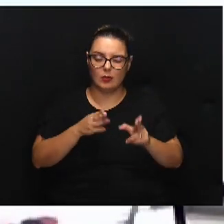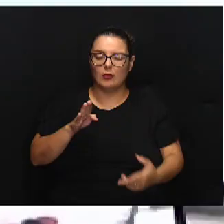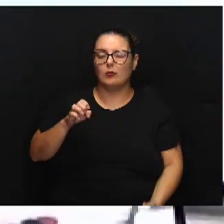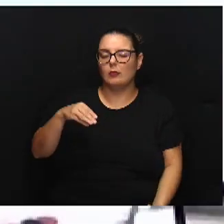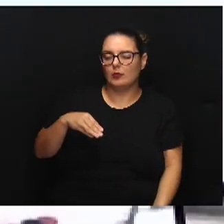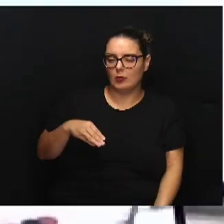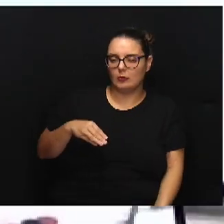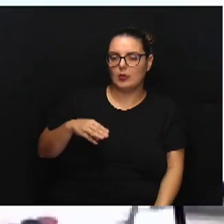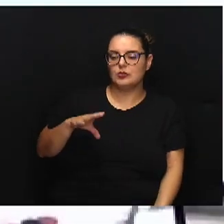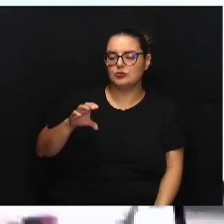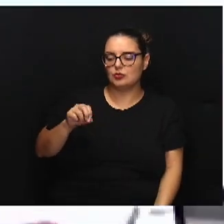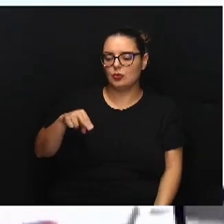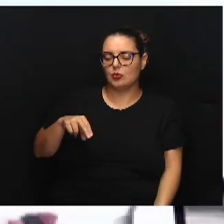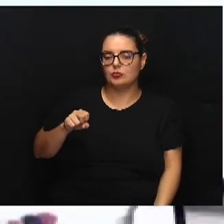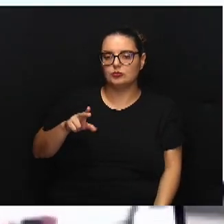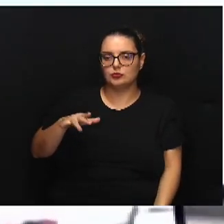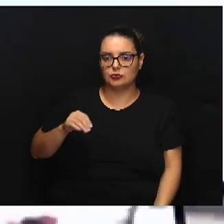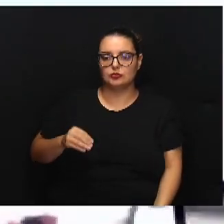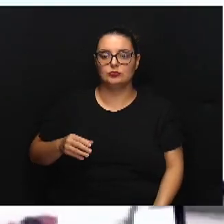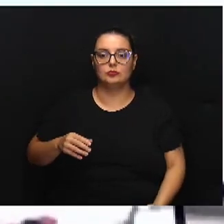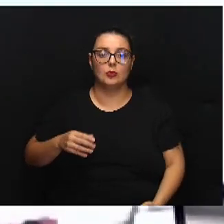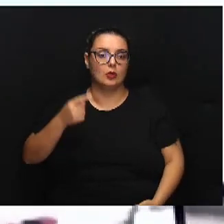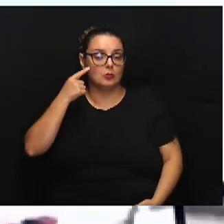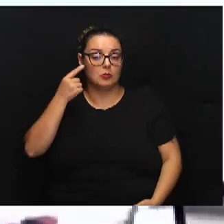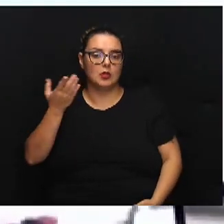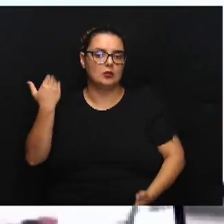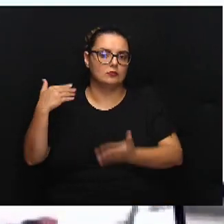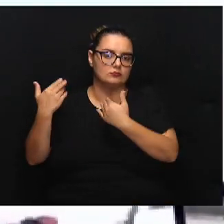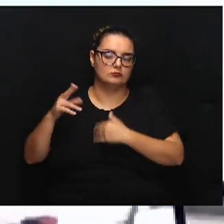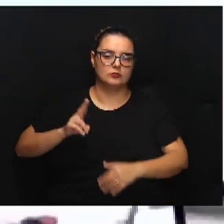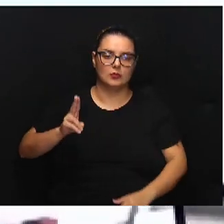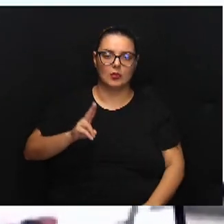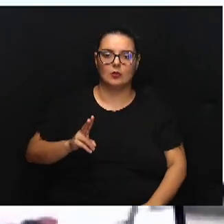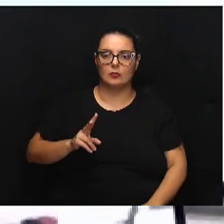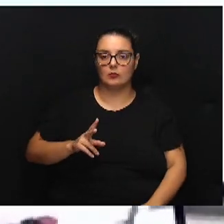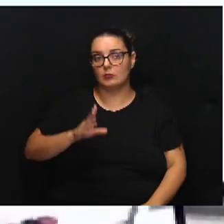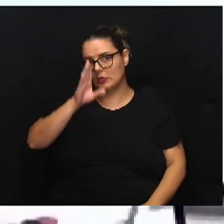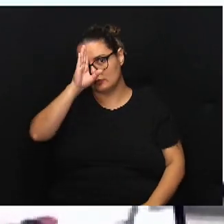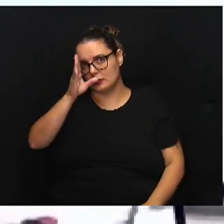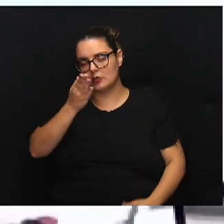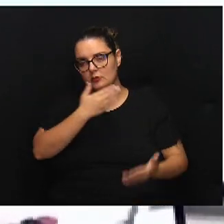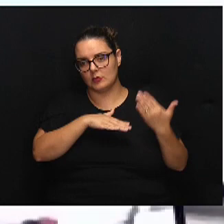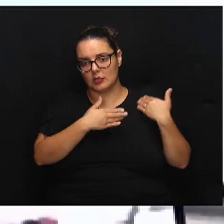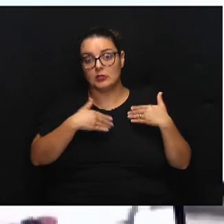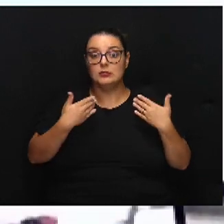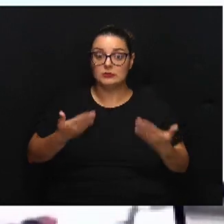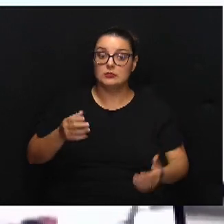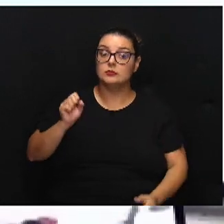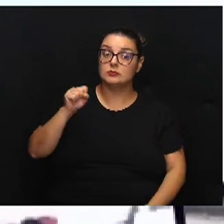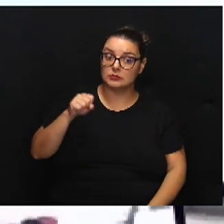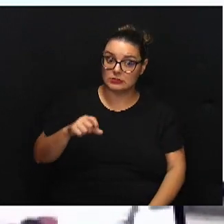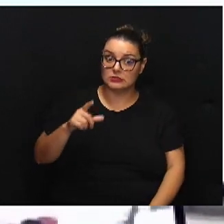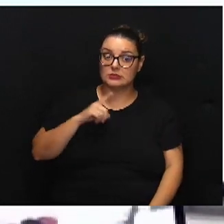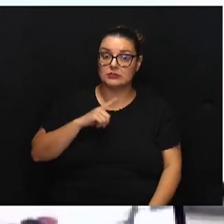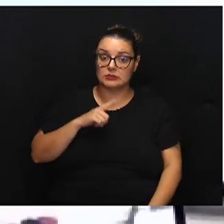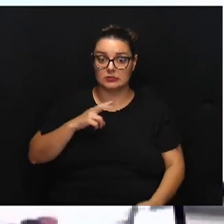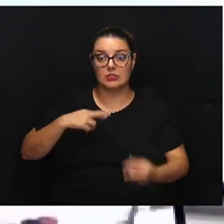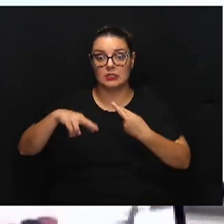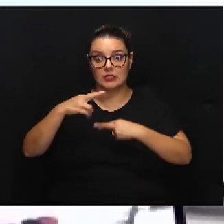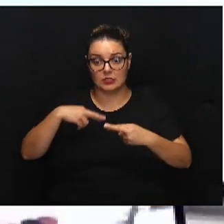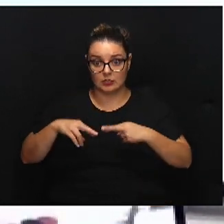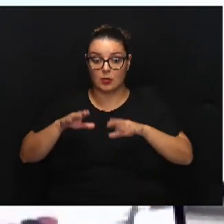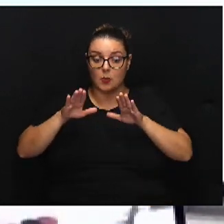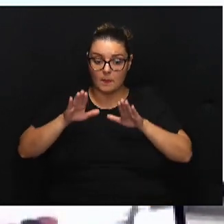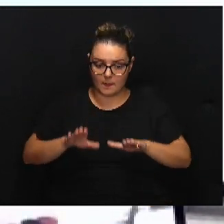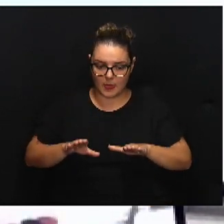um conceito que a gente usava bastante, principalmente no passado. Então, sim, existe essa relação.